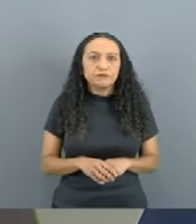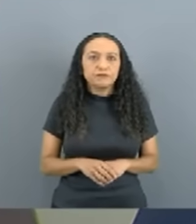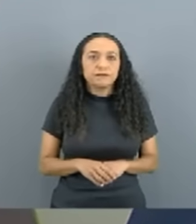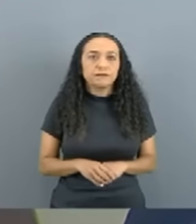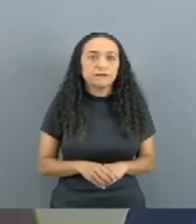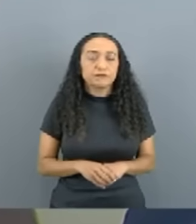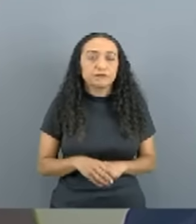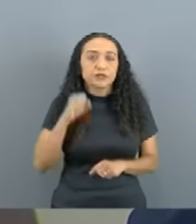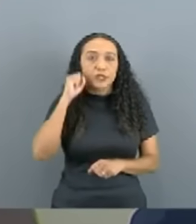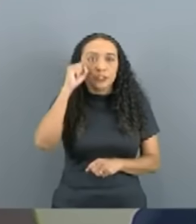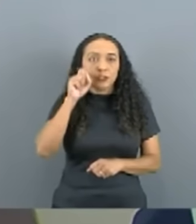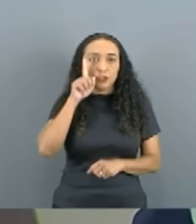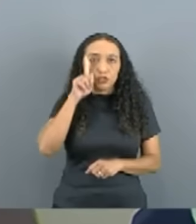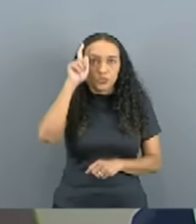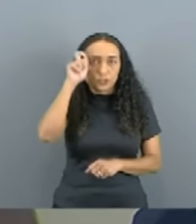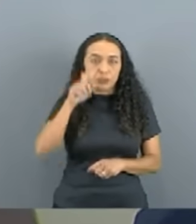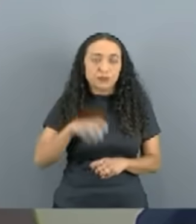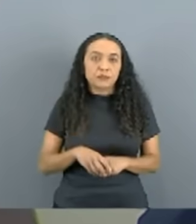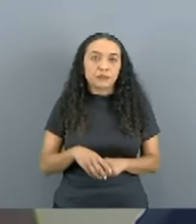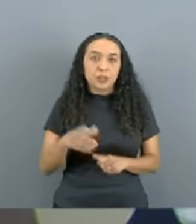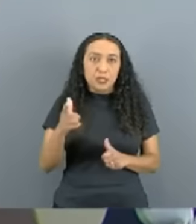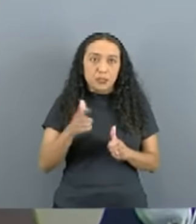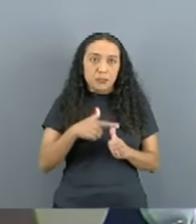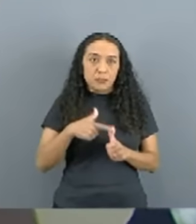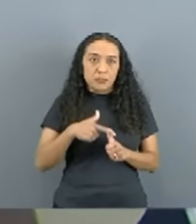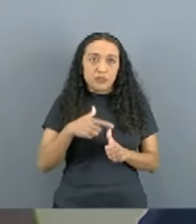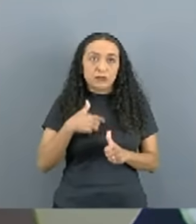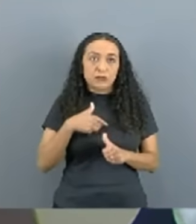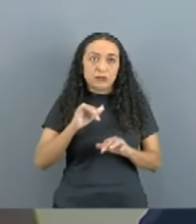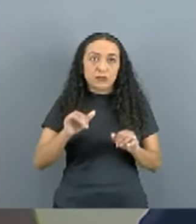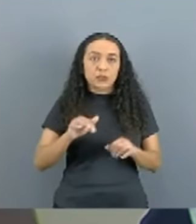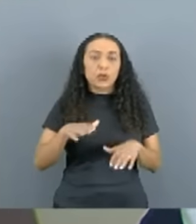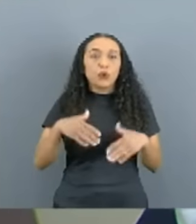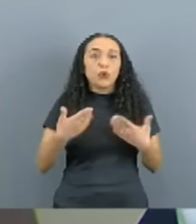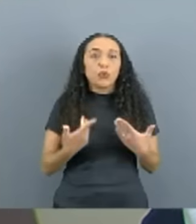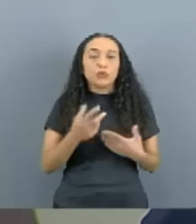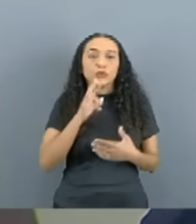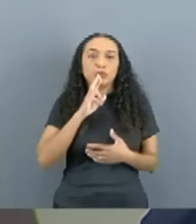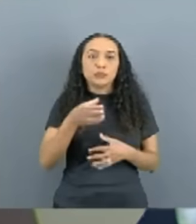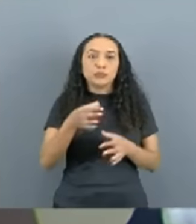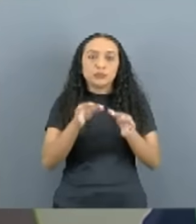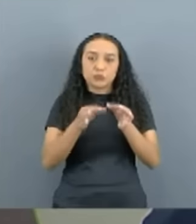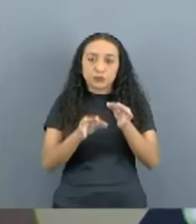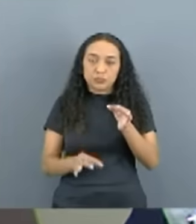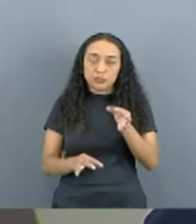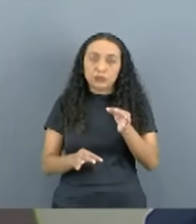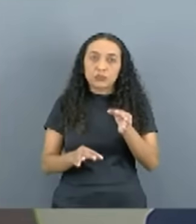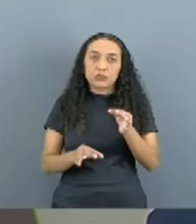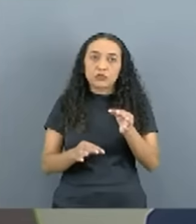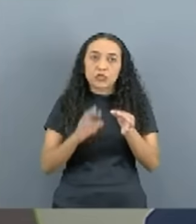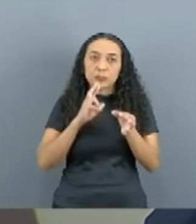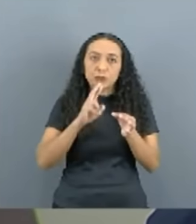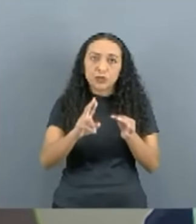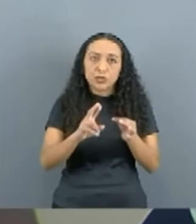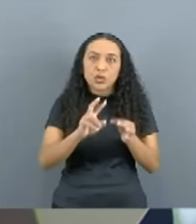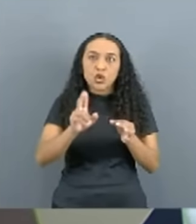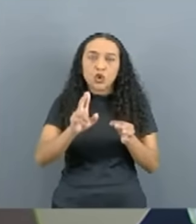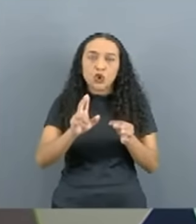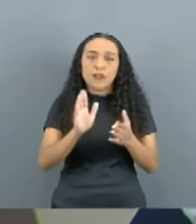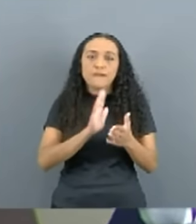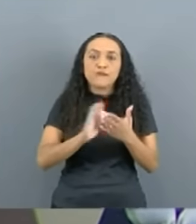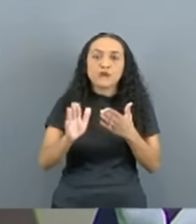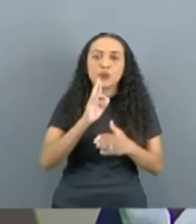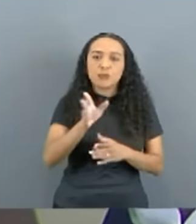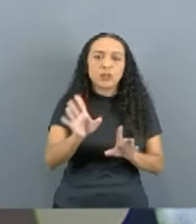Senador Girão, primeiro eu quero dizer que quando me alongo nas respostas é com a finalidade não de fugir das perguntas, mas sim